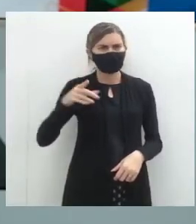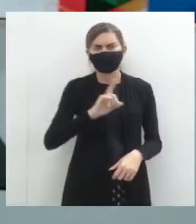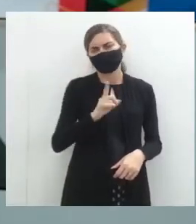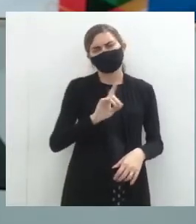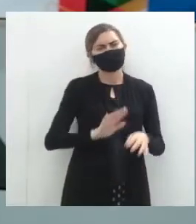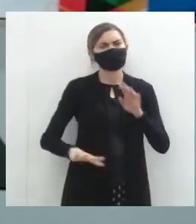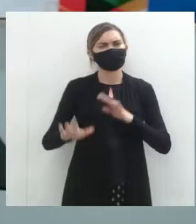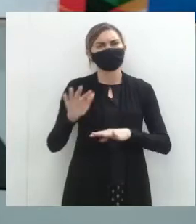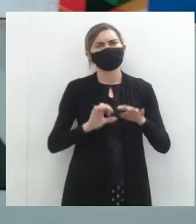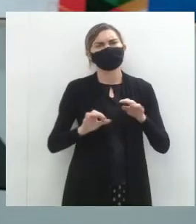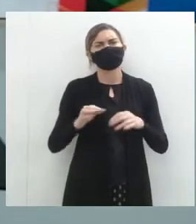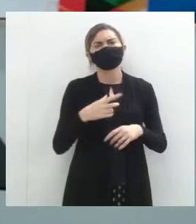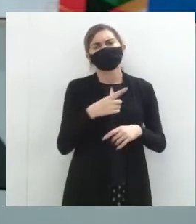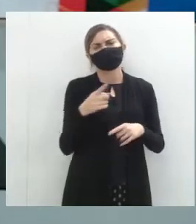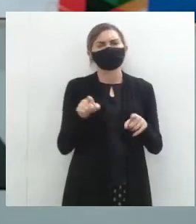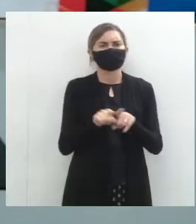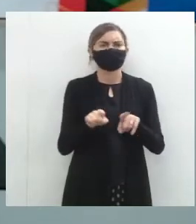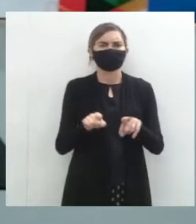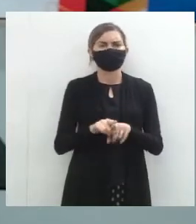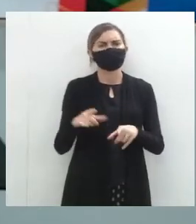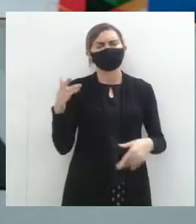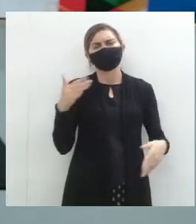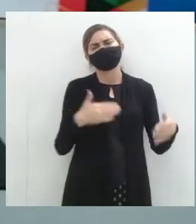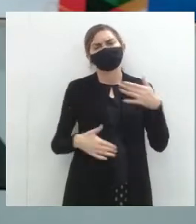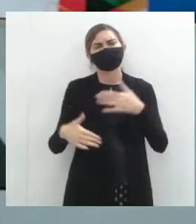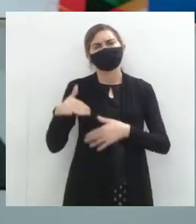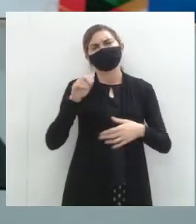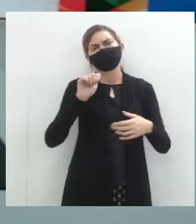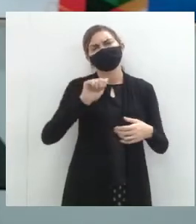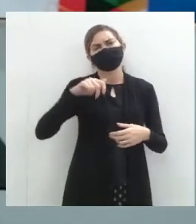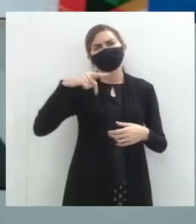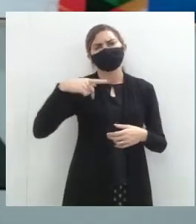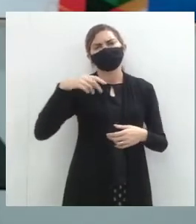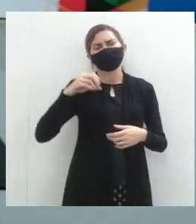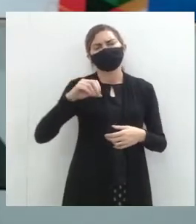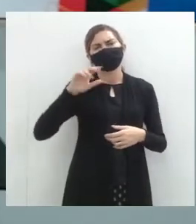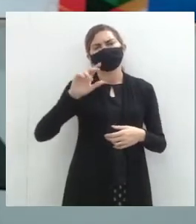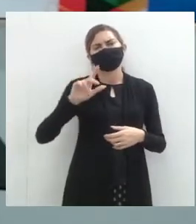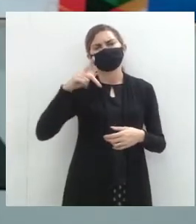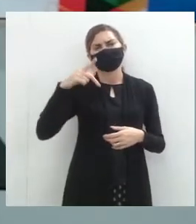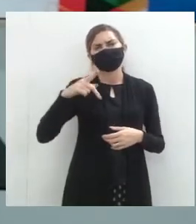citocromo, ele também vai participar da apoptose.